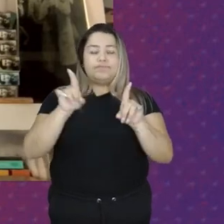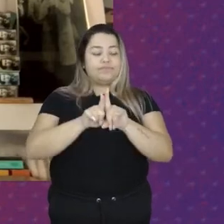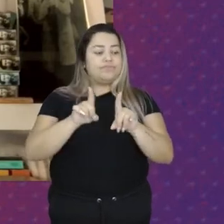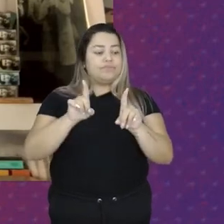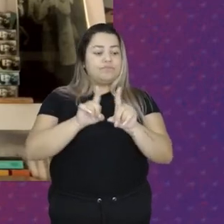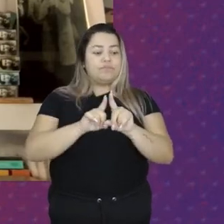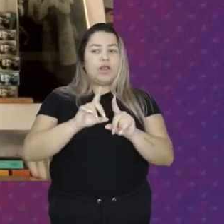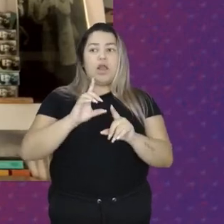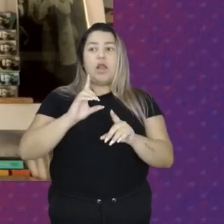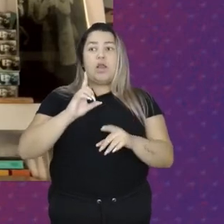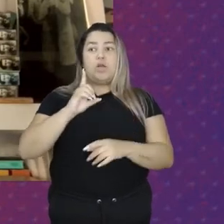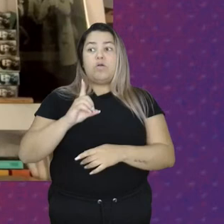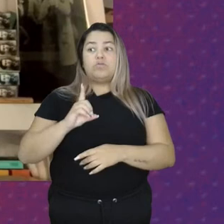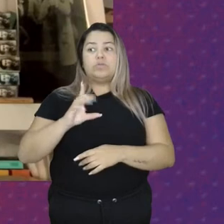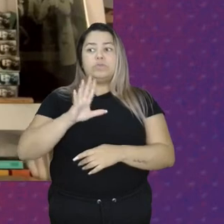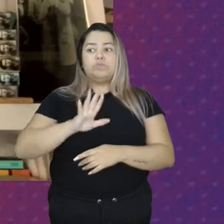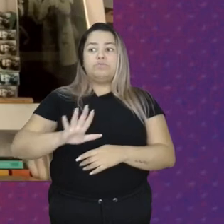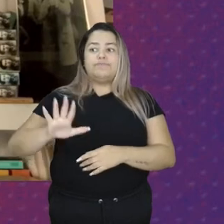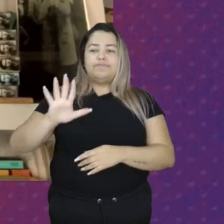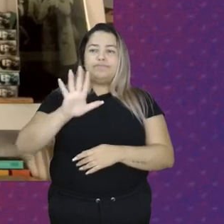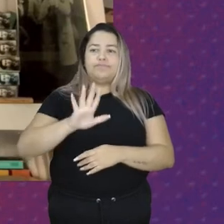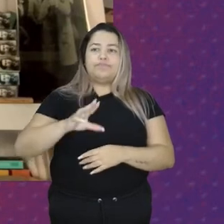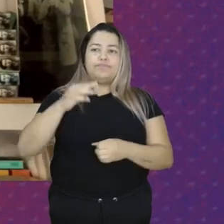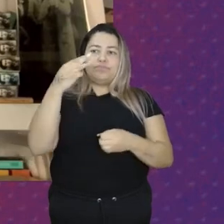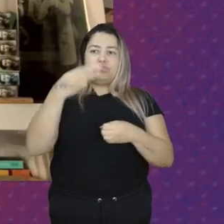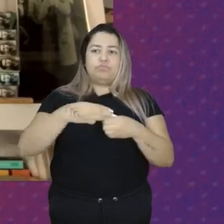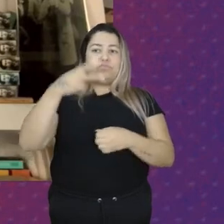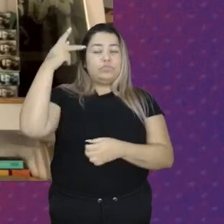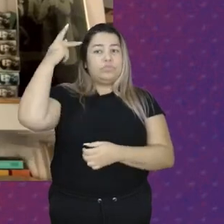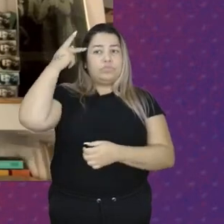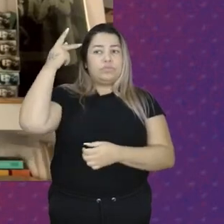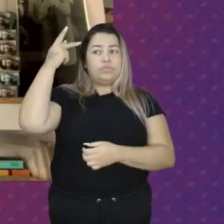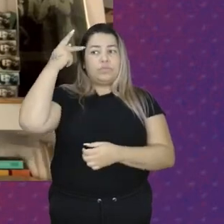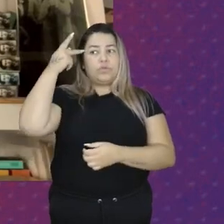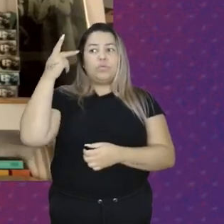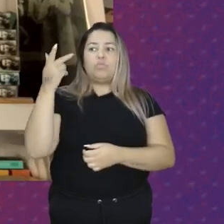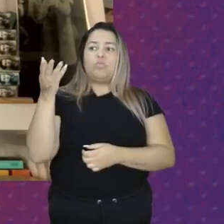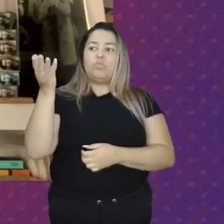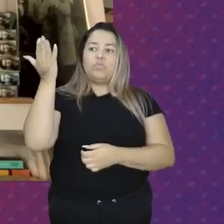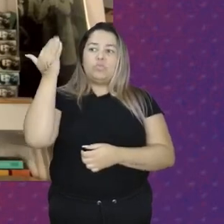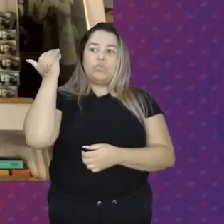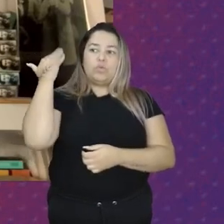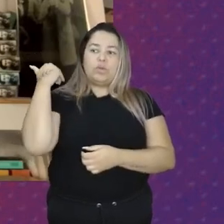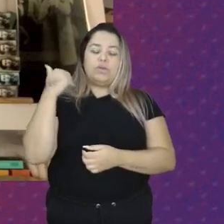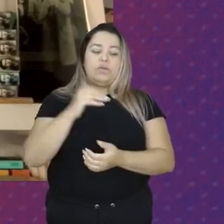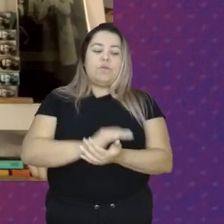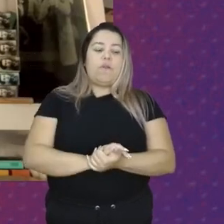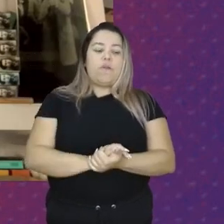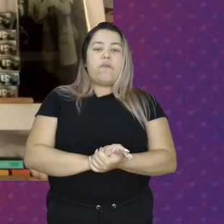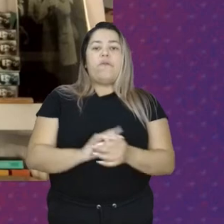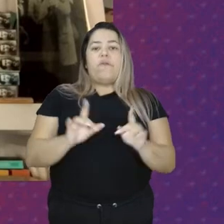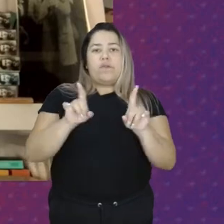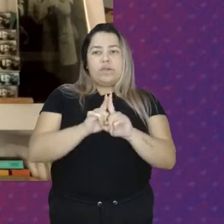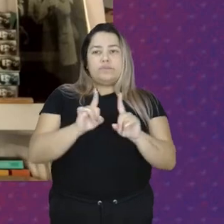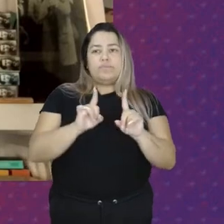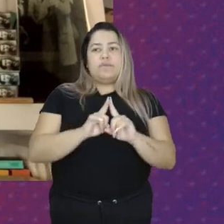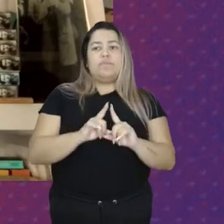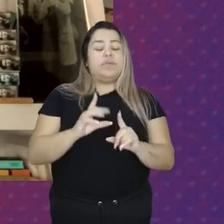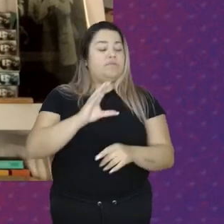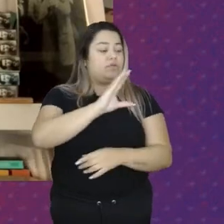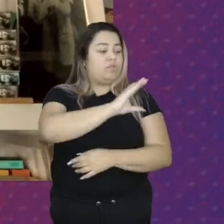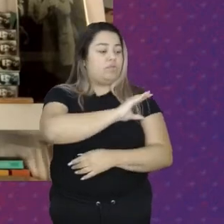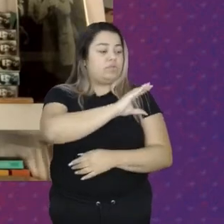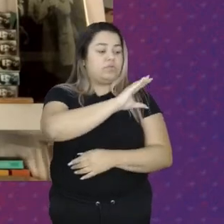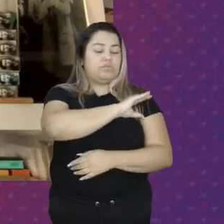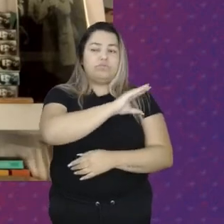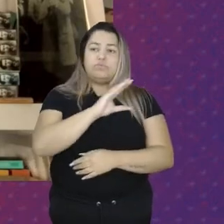Diretório Nacional, do Diretório Municipal de São Paulo em outras épocas, e fui